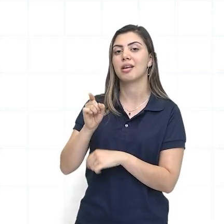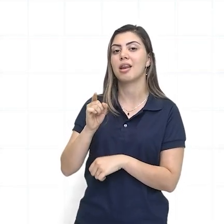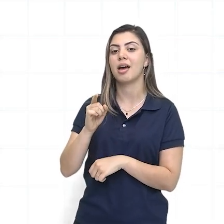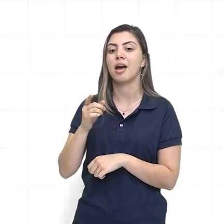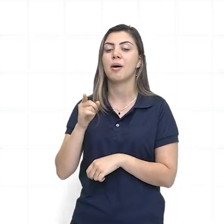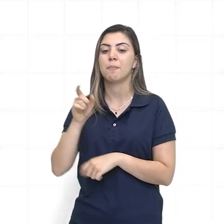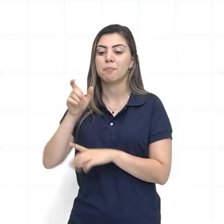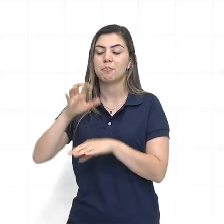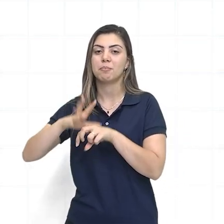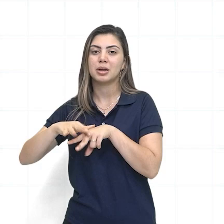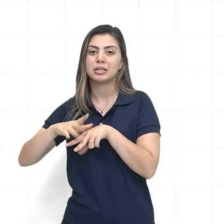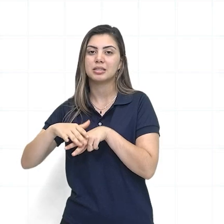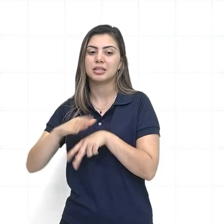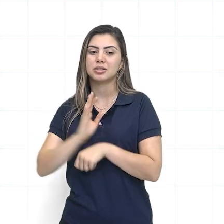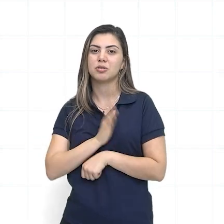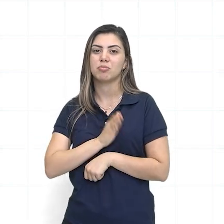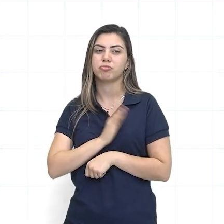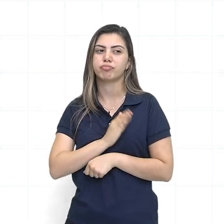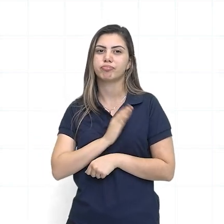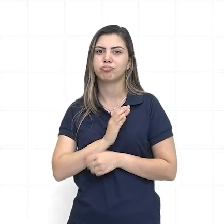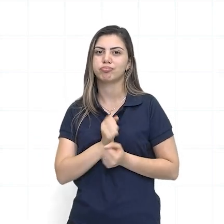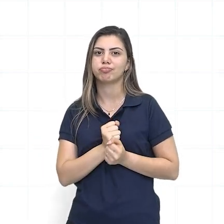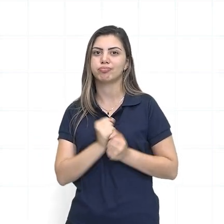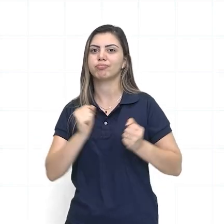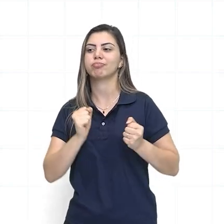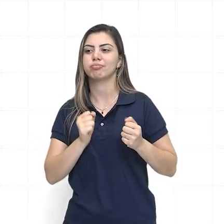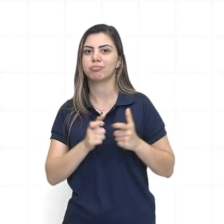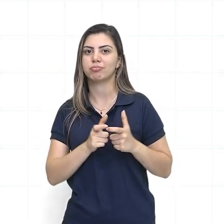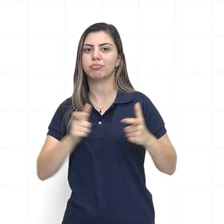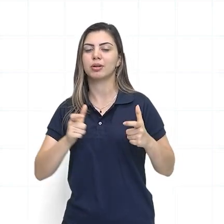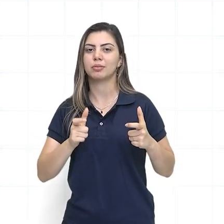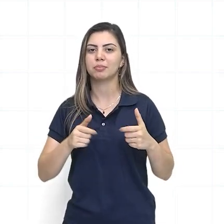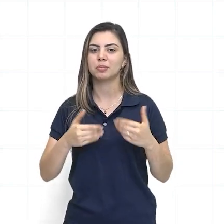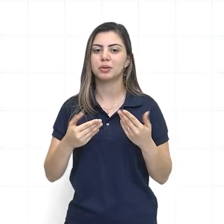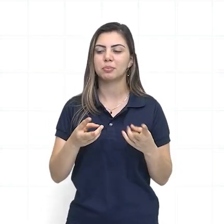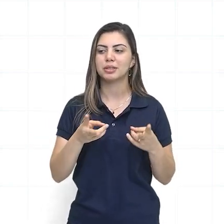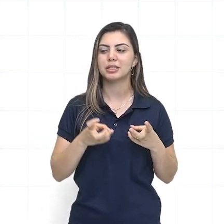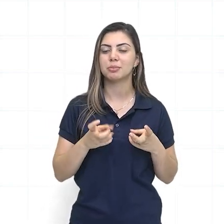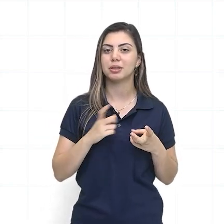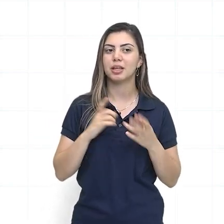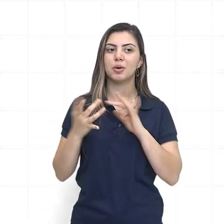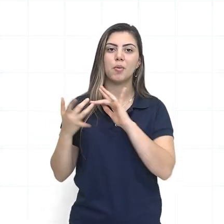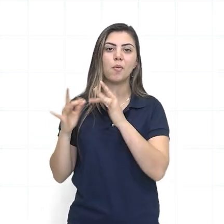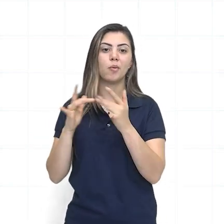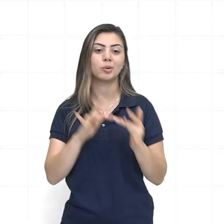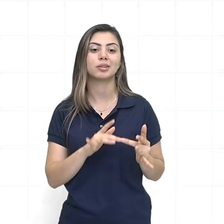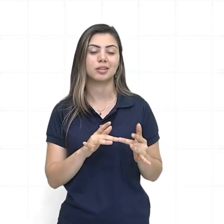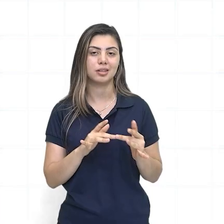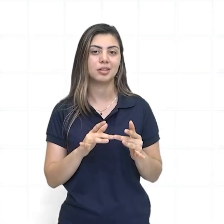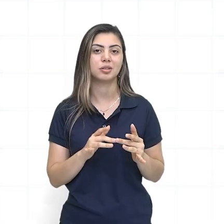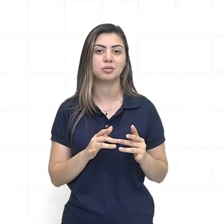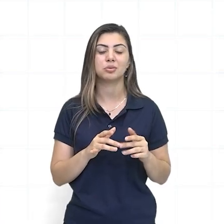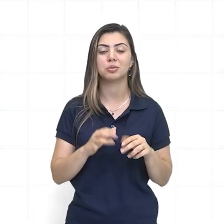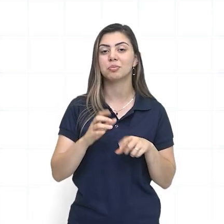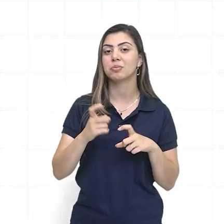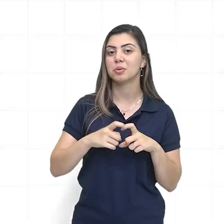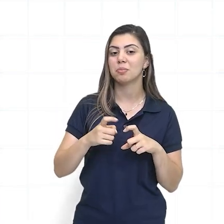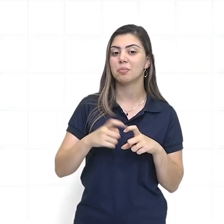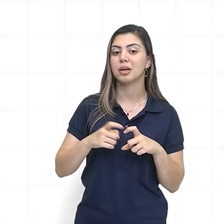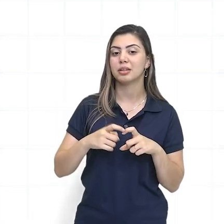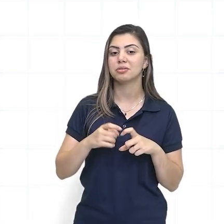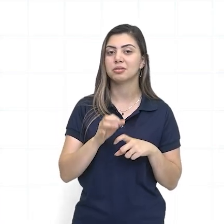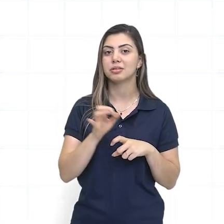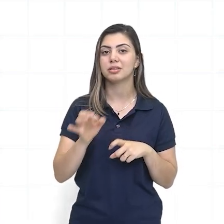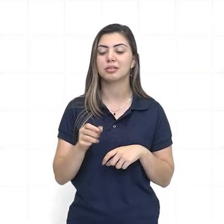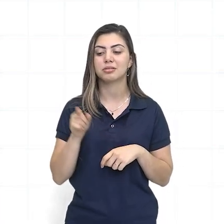coração grande. Então, observe que aqui nós temos um contexto, né? Um contexto médico, né? De